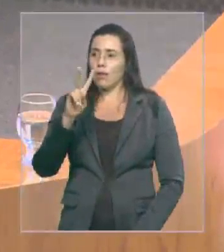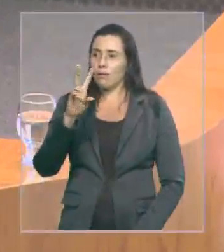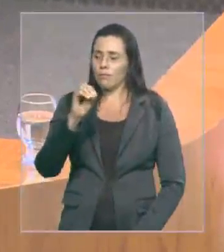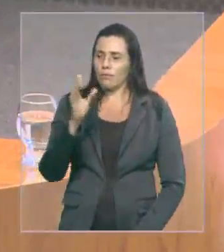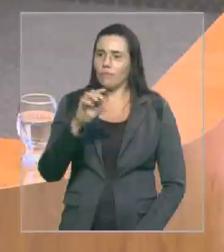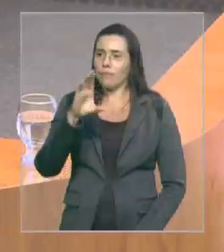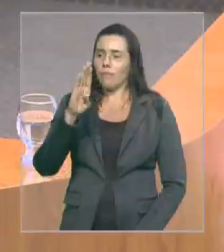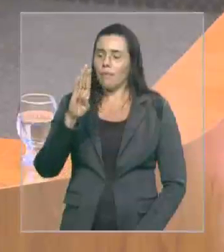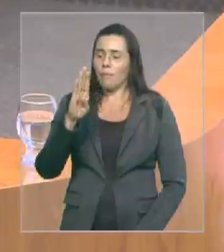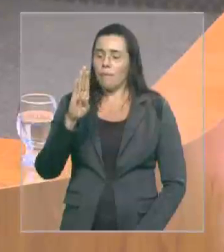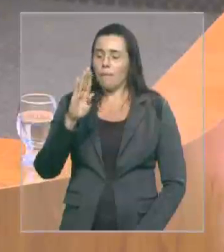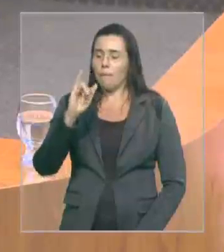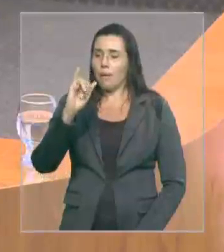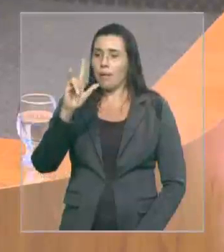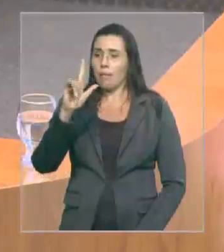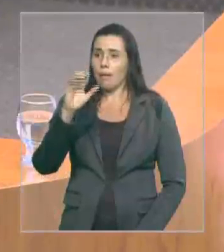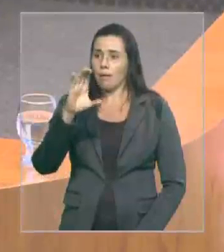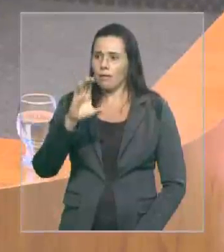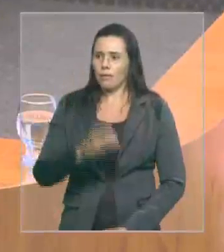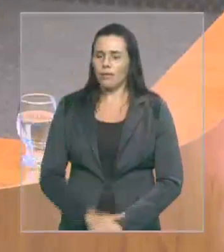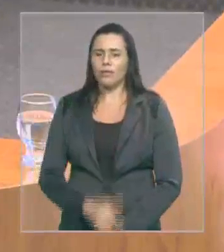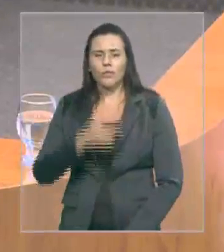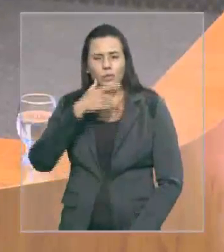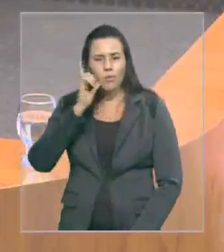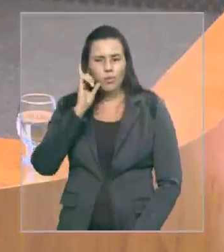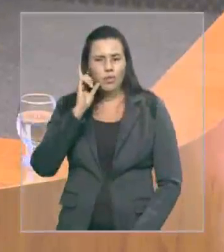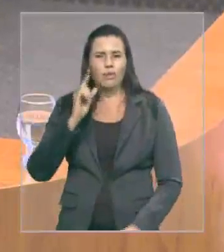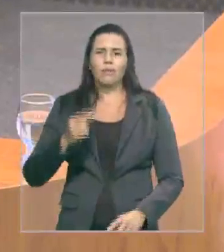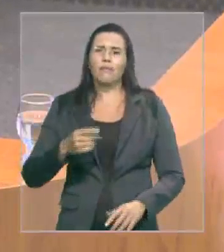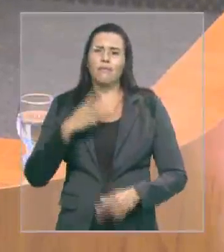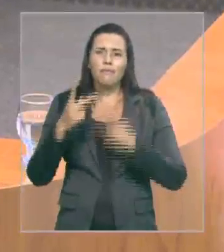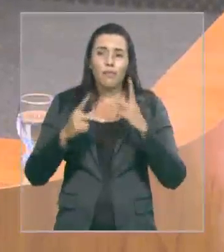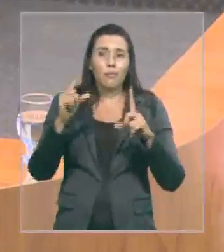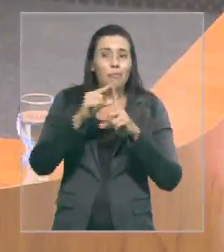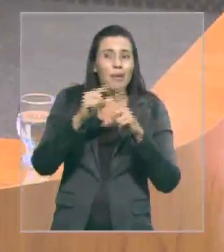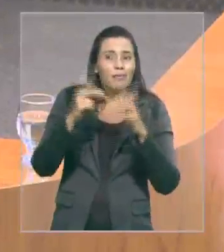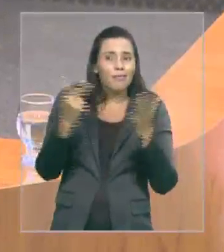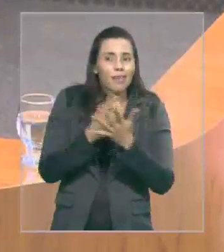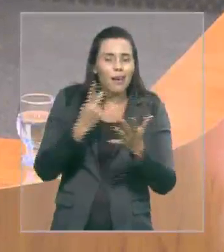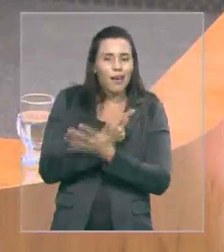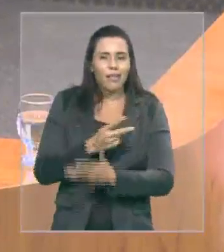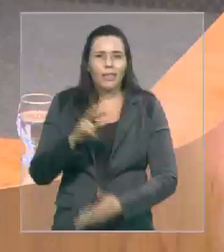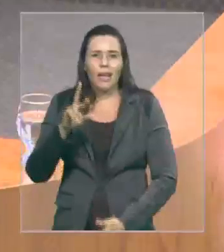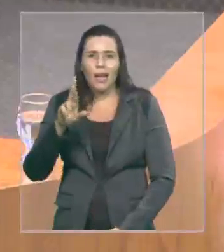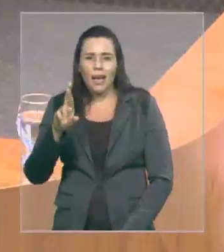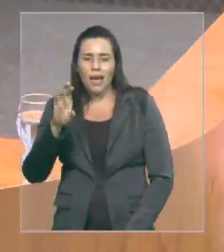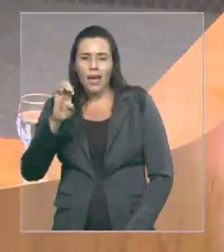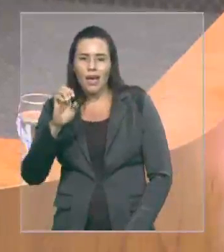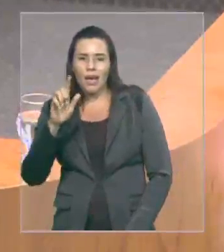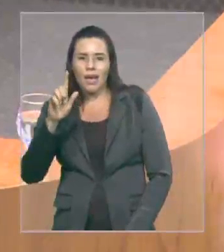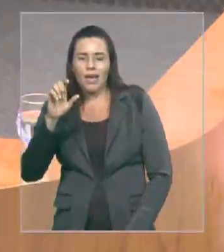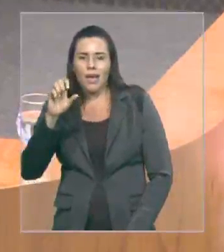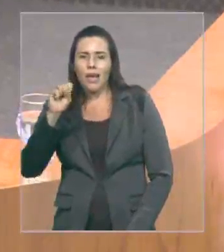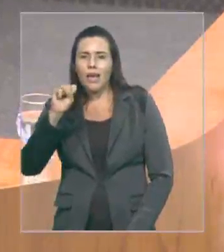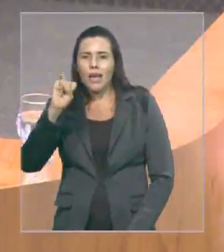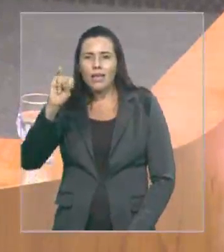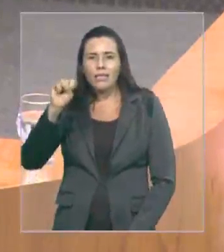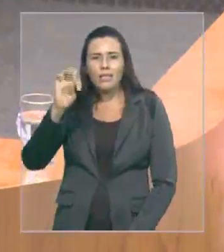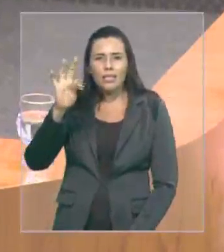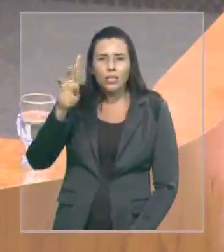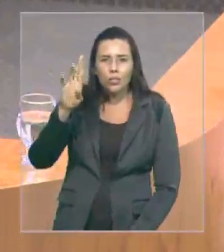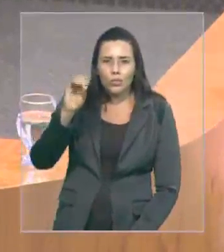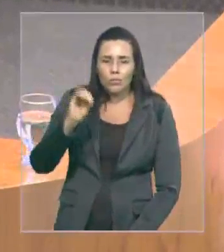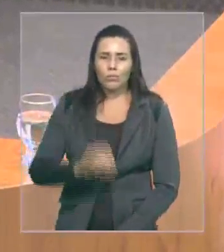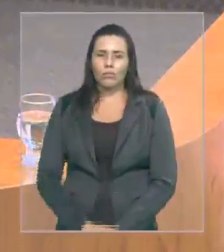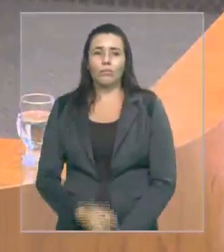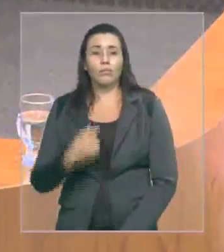forma errada, 2 vezes. Registro, que eu não sei se o senhor falou com S ou com Z. E eu quero dizer para Vossa Excelência que no